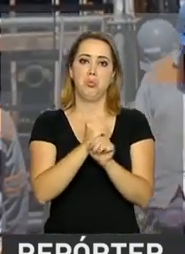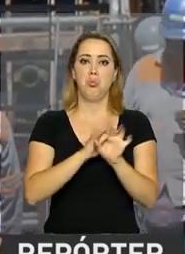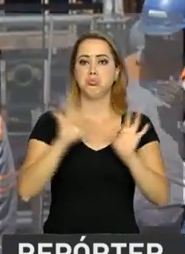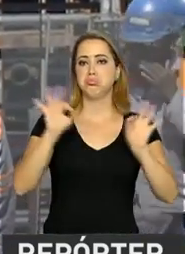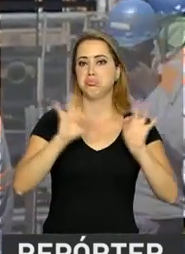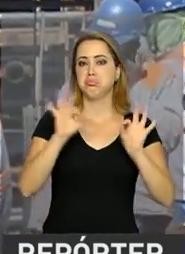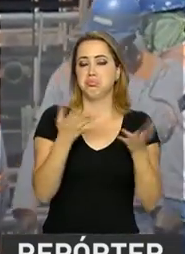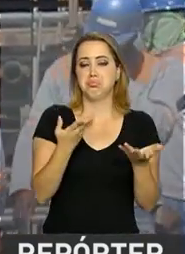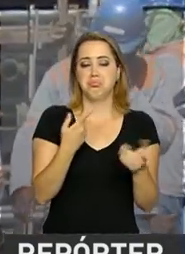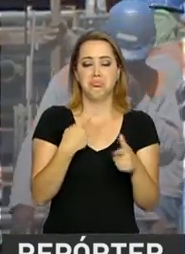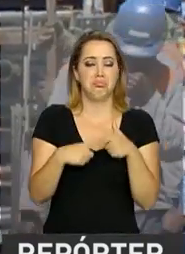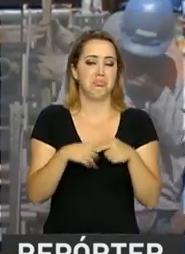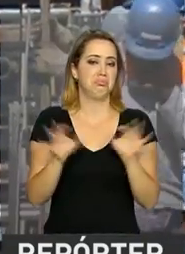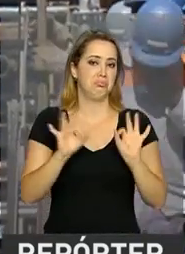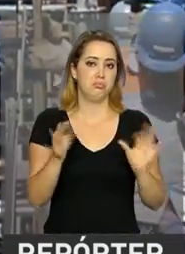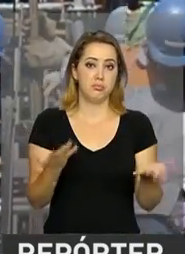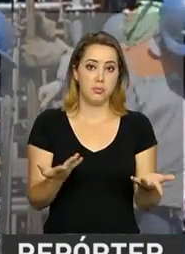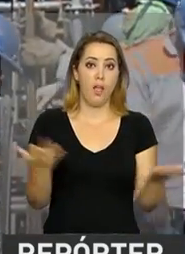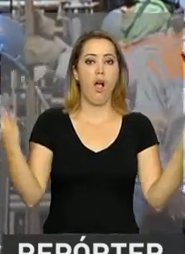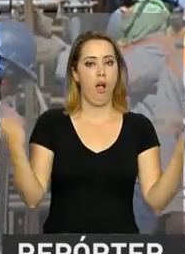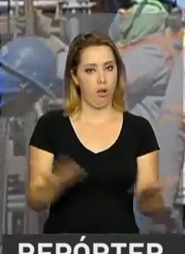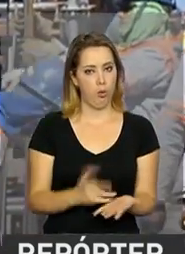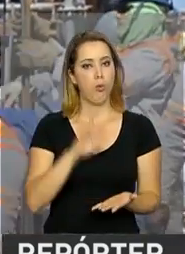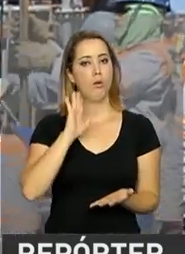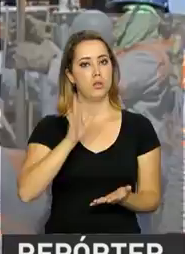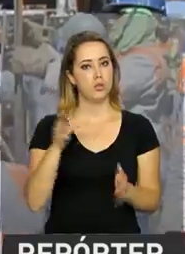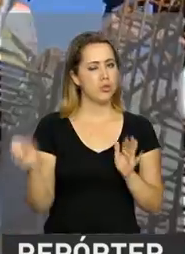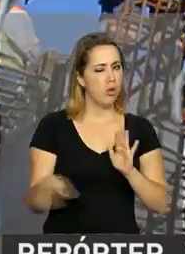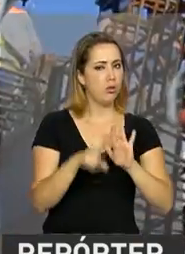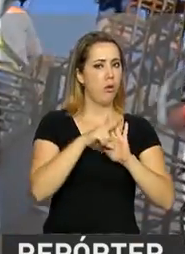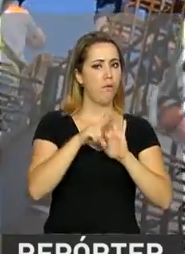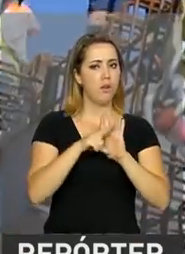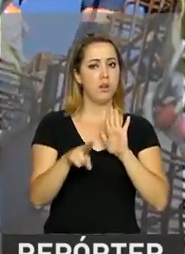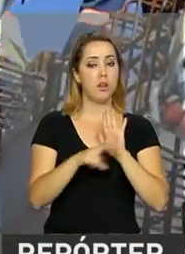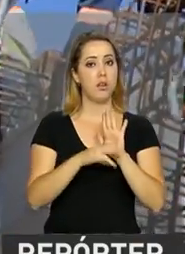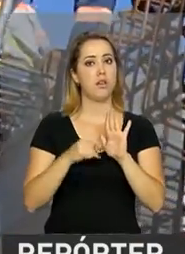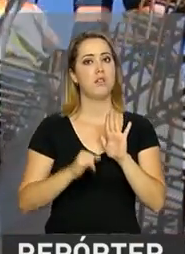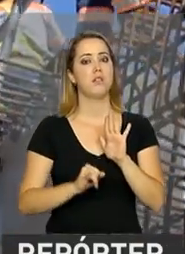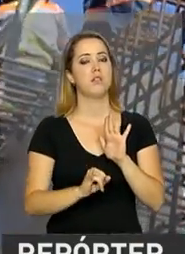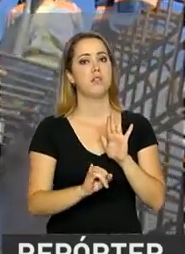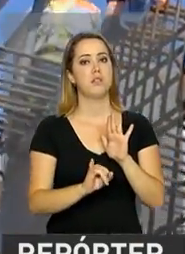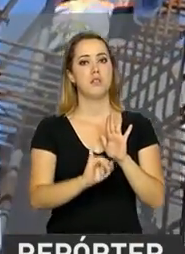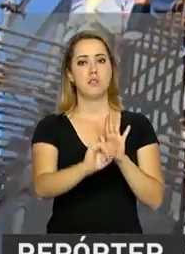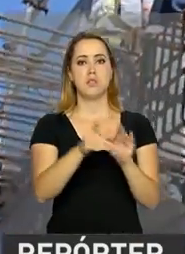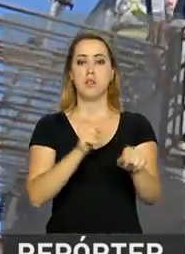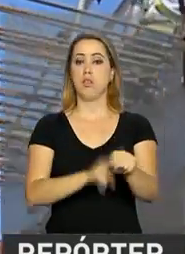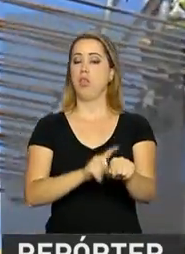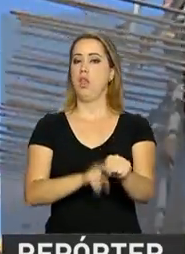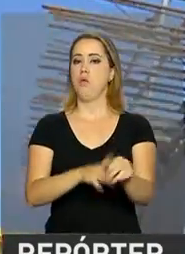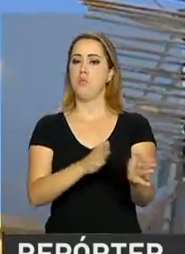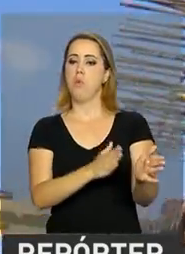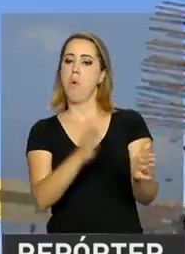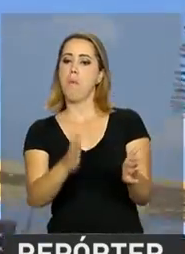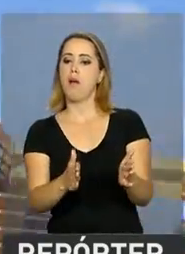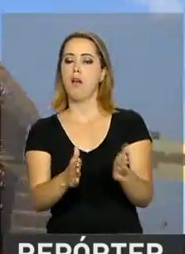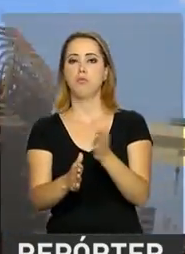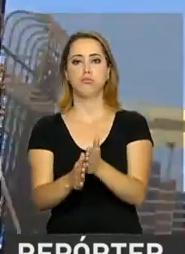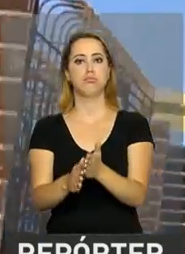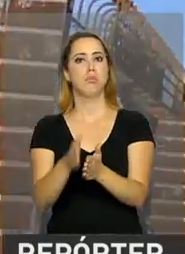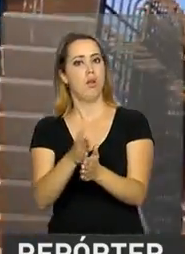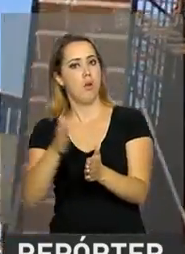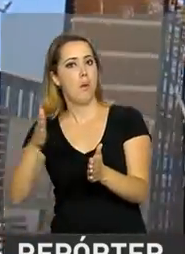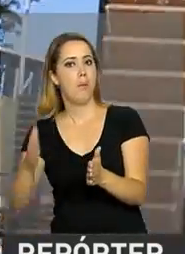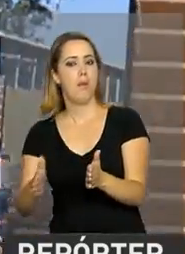punição específico com relação a elas agora com a nova regra se ele não a cada fase do processo se ela para mais que